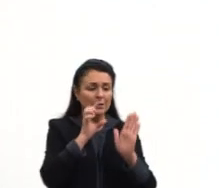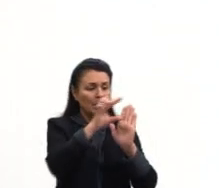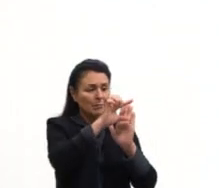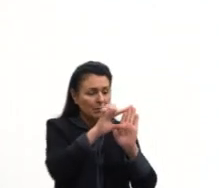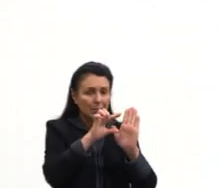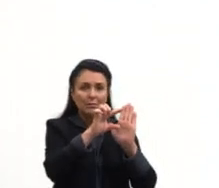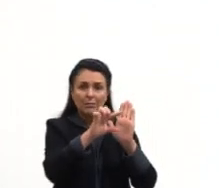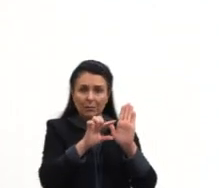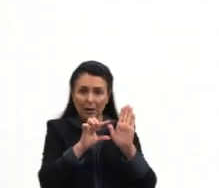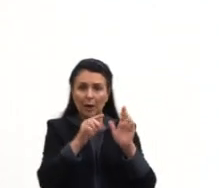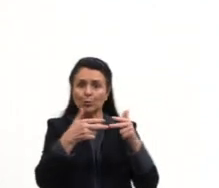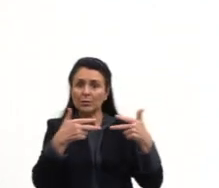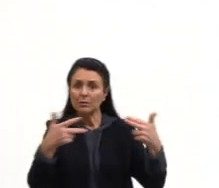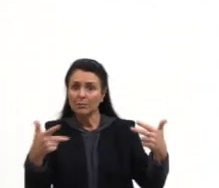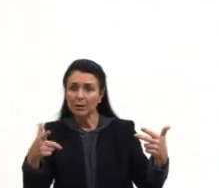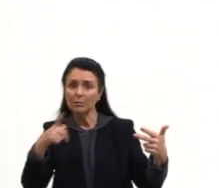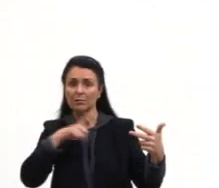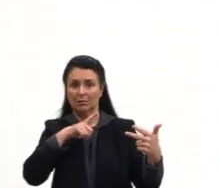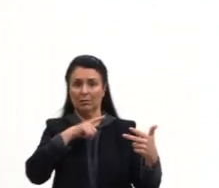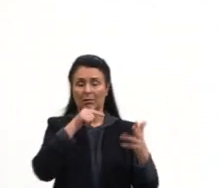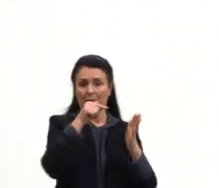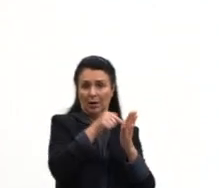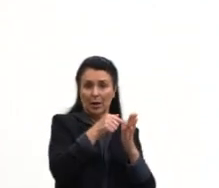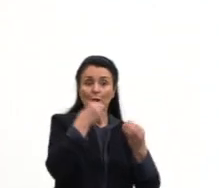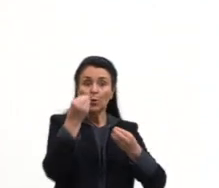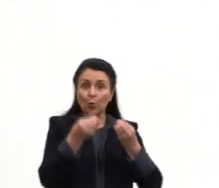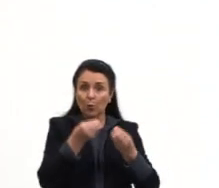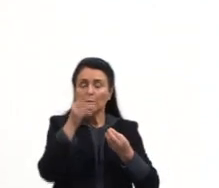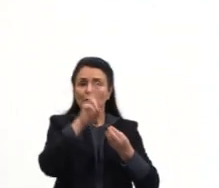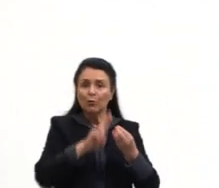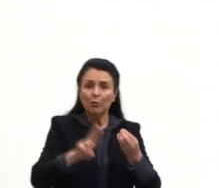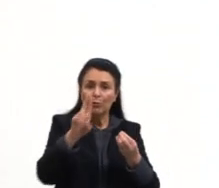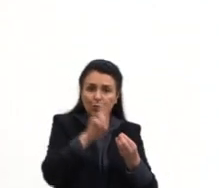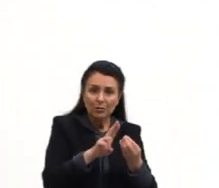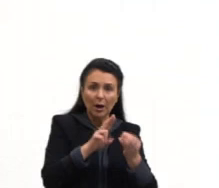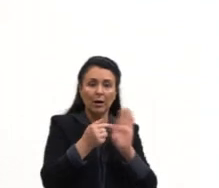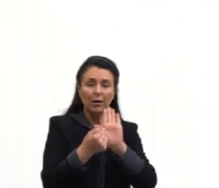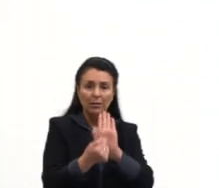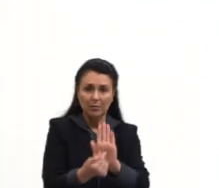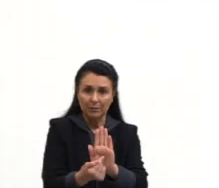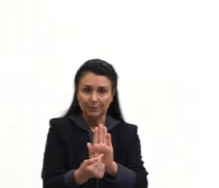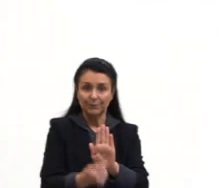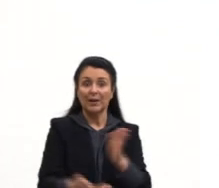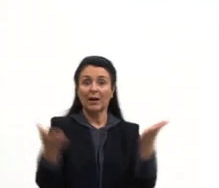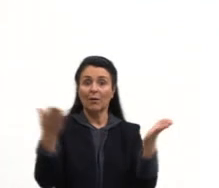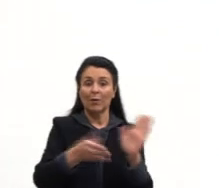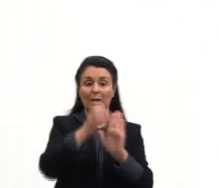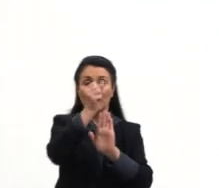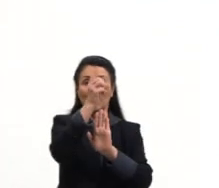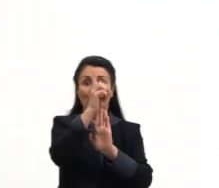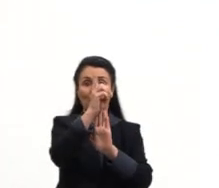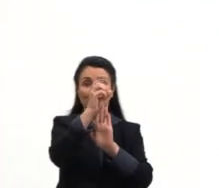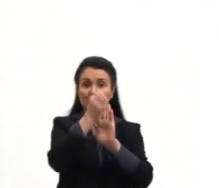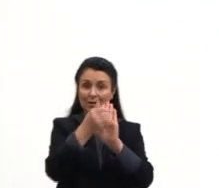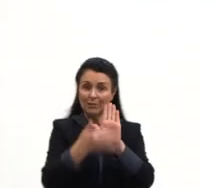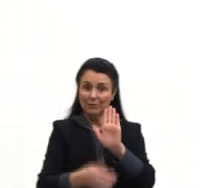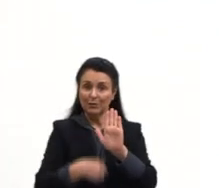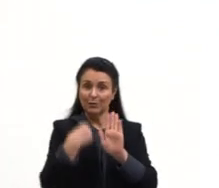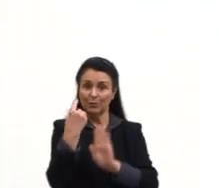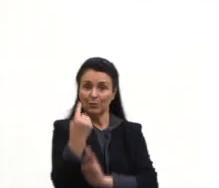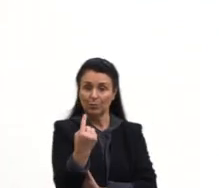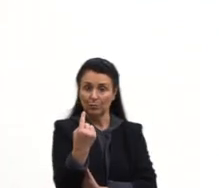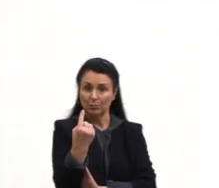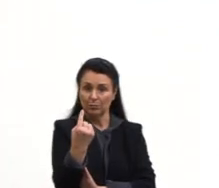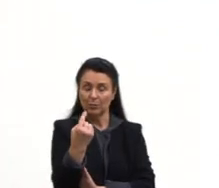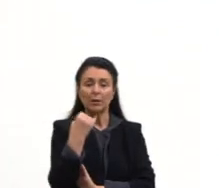elementos que estão lá e onde eles vão aparecer aqui então aqui no desenvolvimento um primeiramente